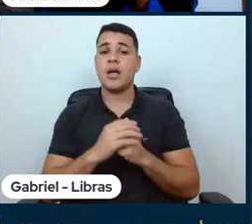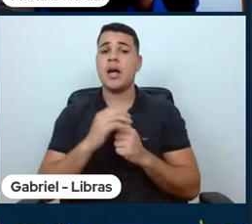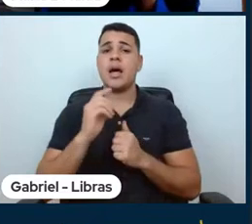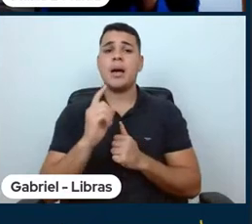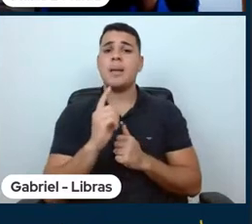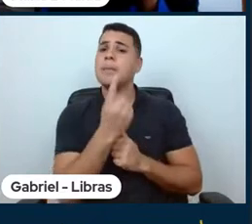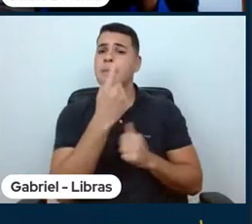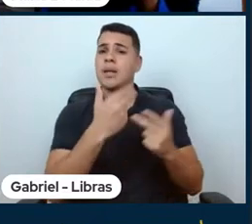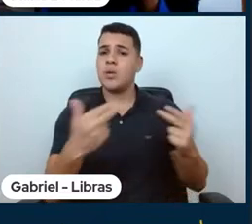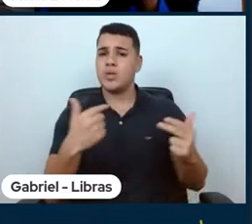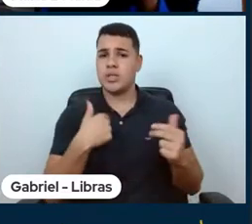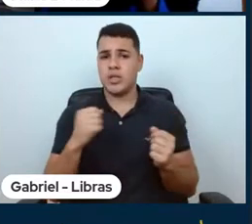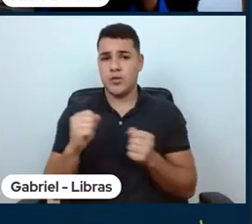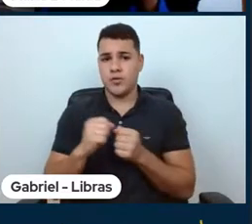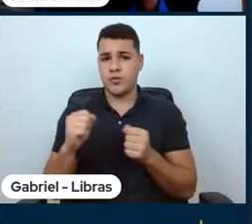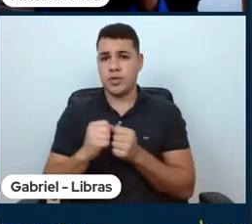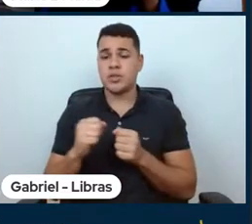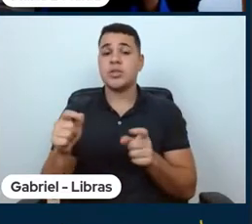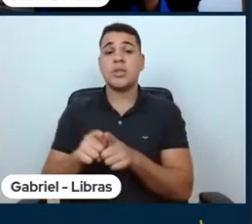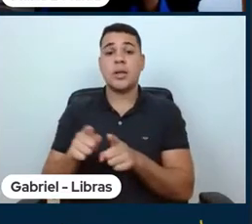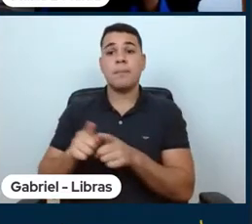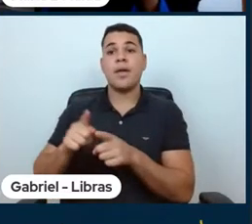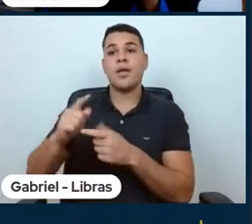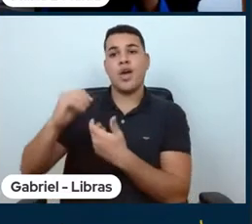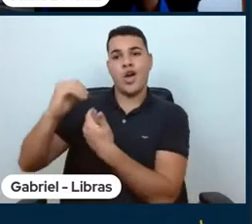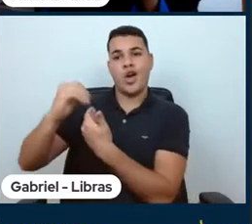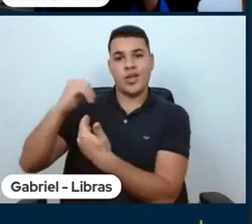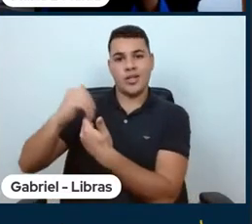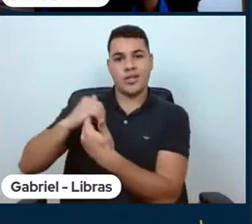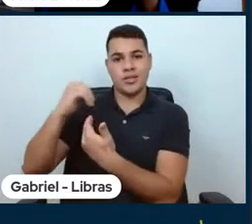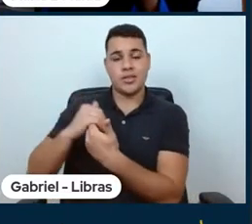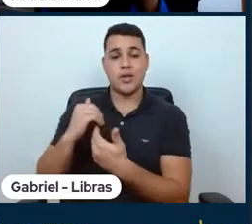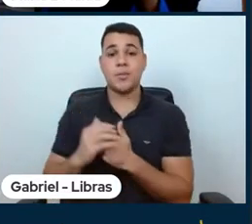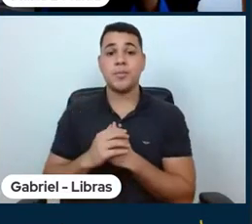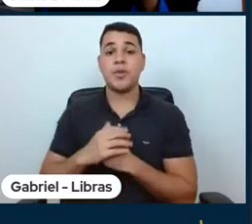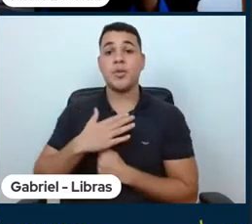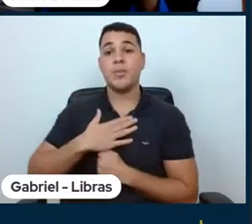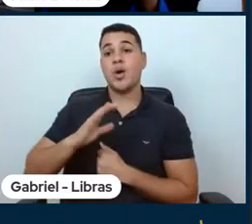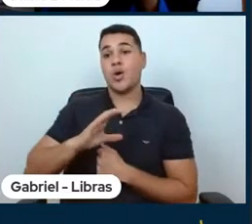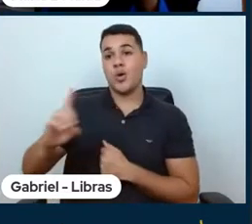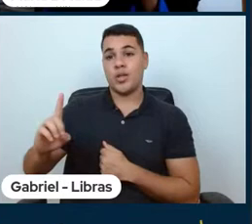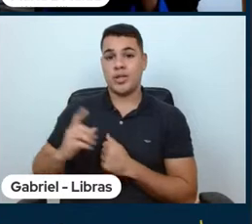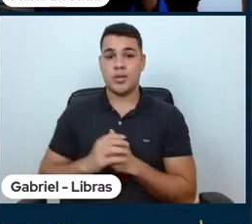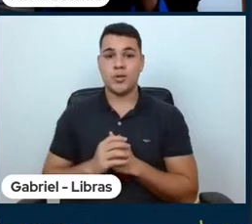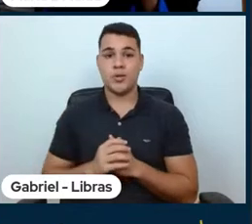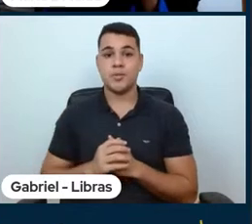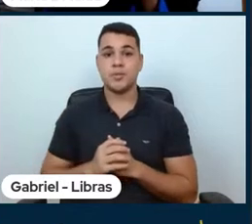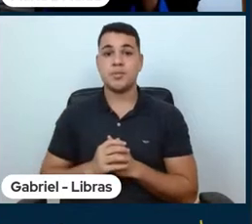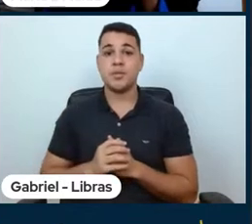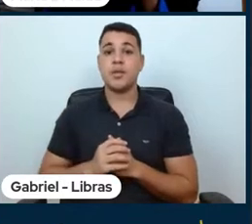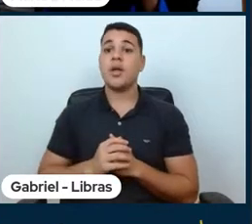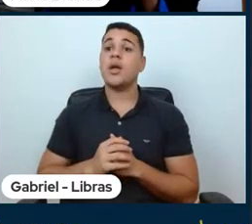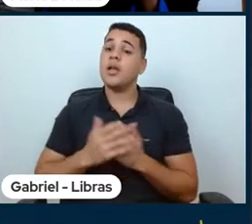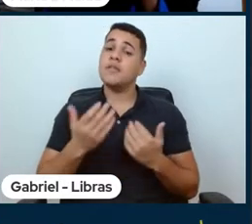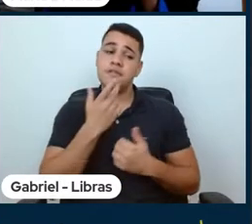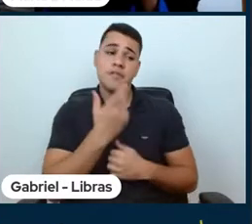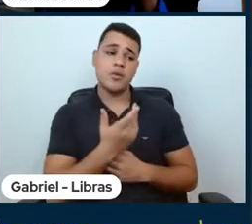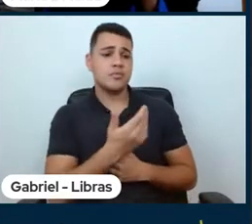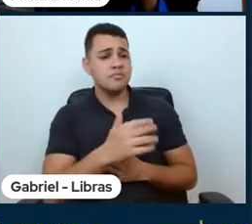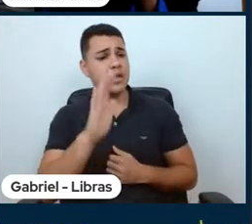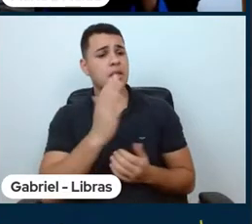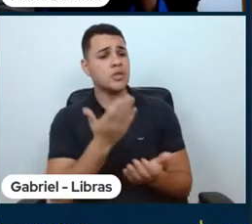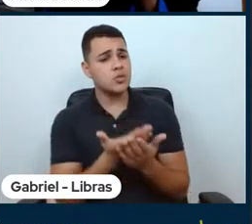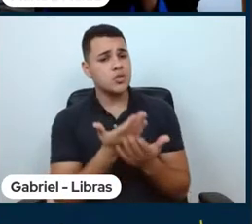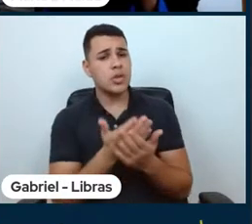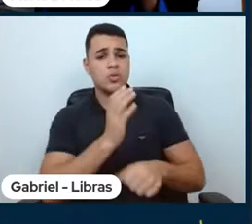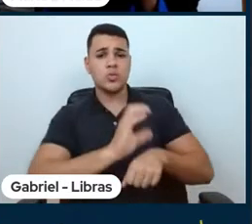eu fiz, até por orientação também do meu coordenador na época, foi fazer cursos. Então ele falou que,